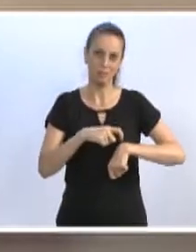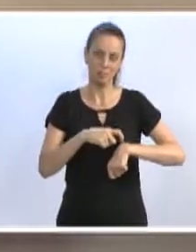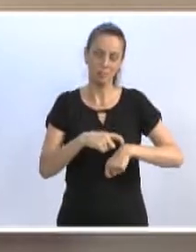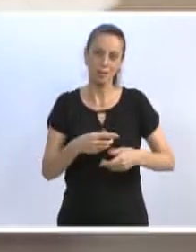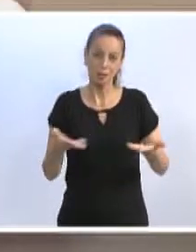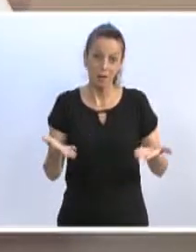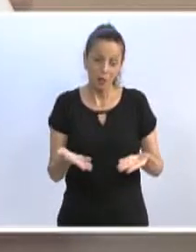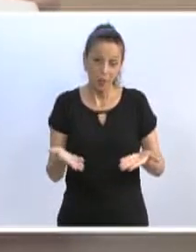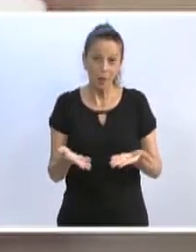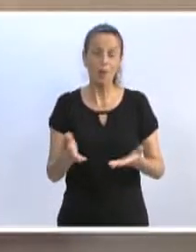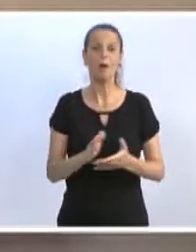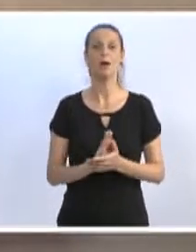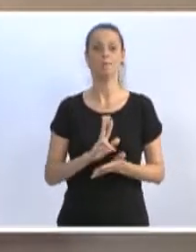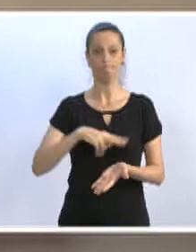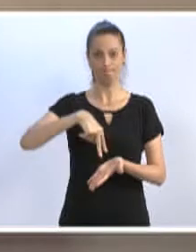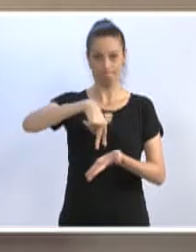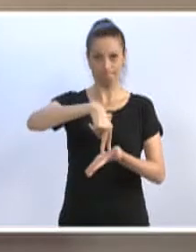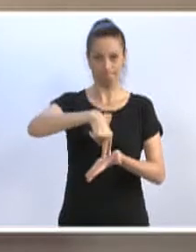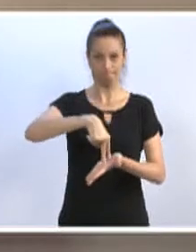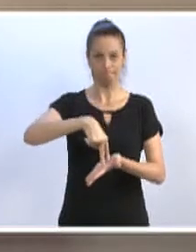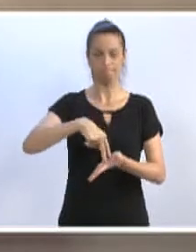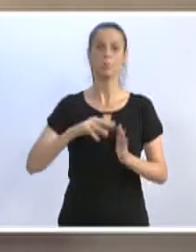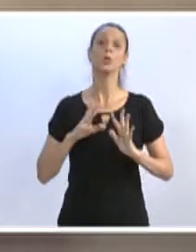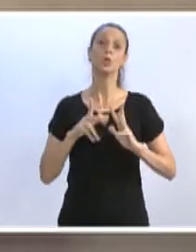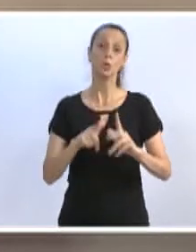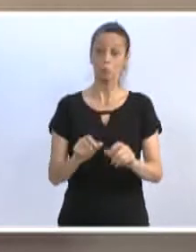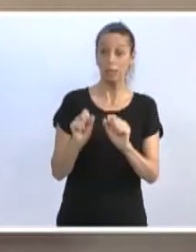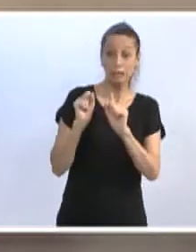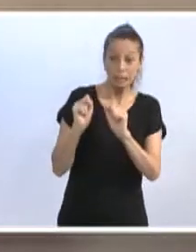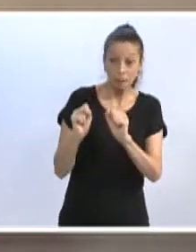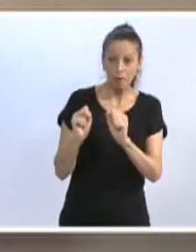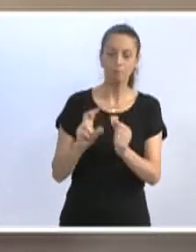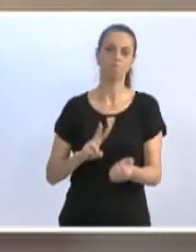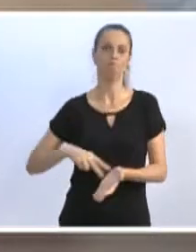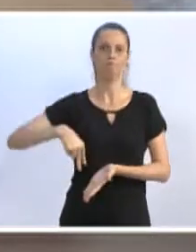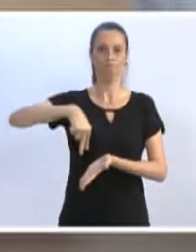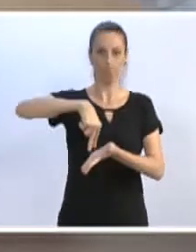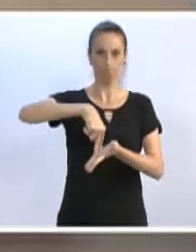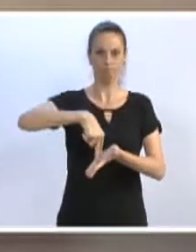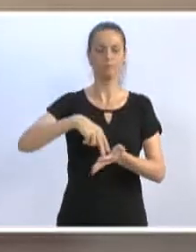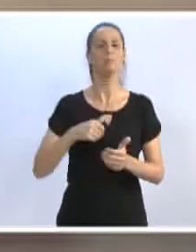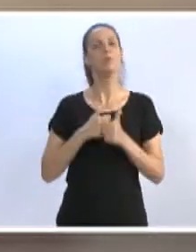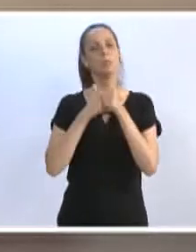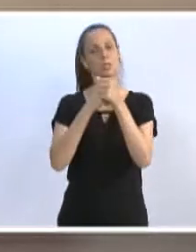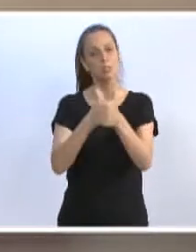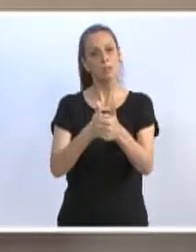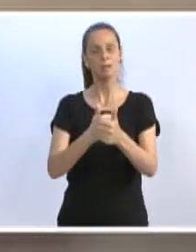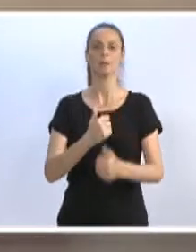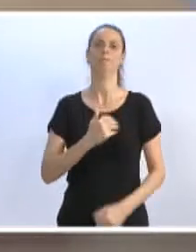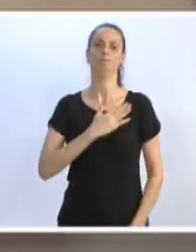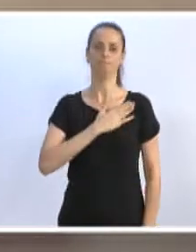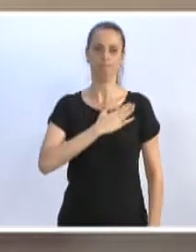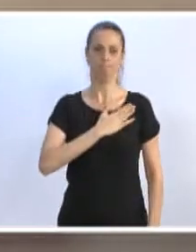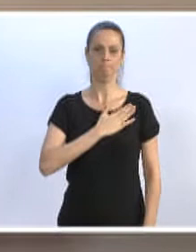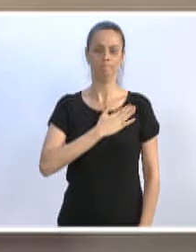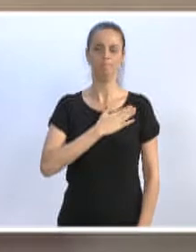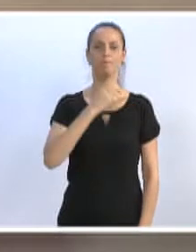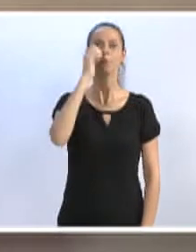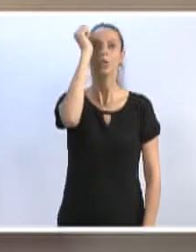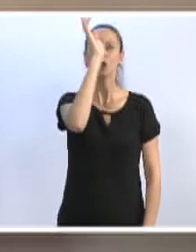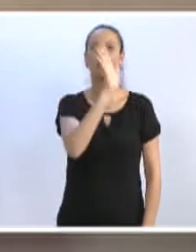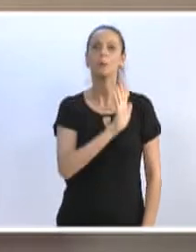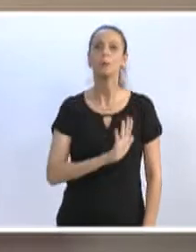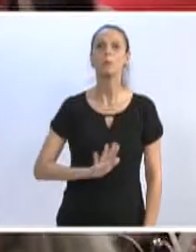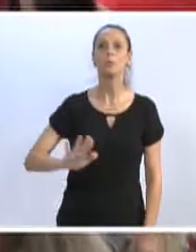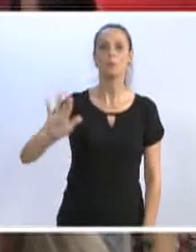vamos de pé, por gentileza, todos que puderem, e vamos ouvir a execução do hino nacional